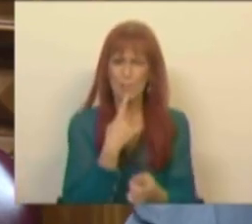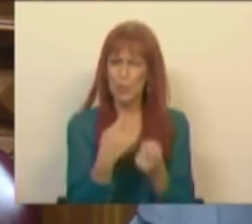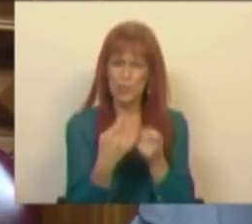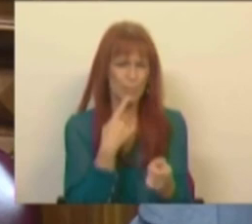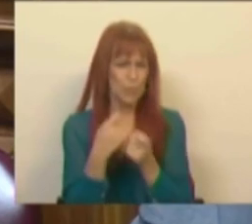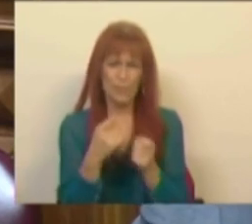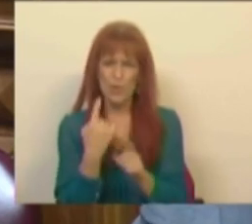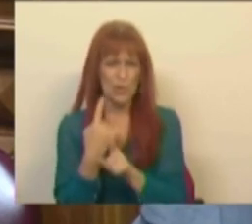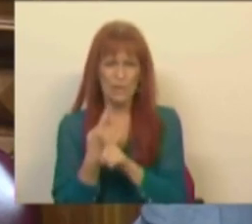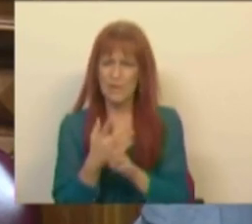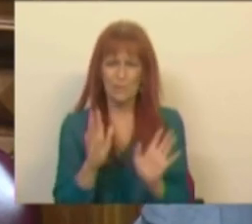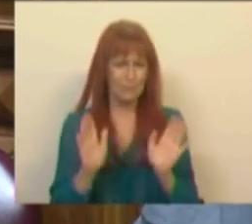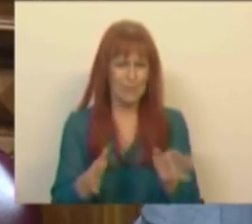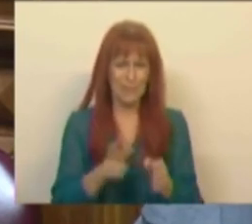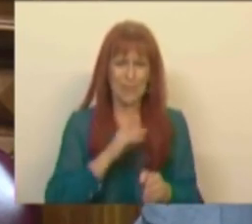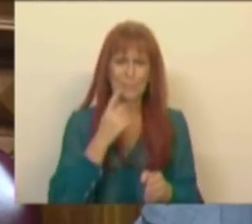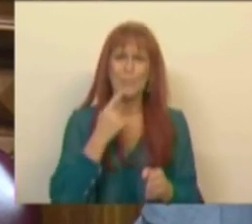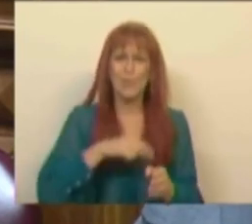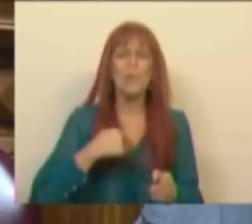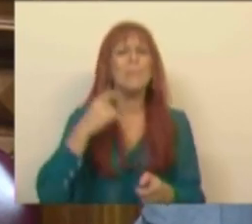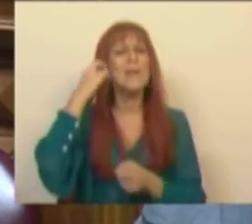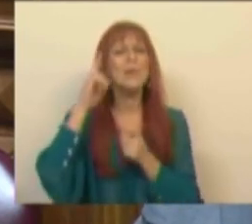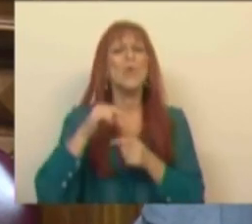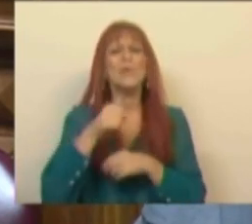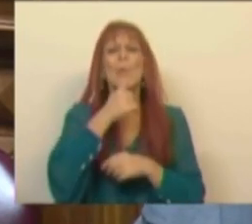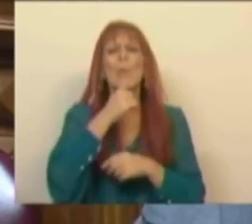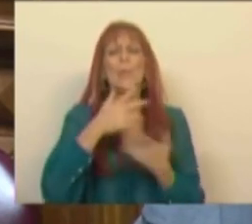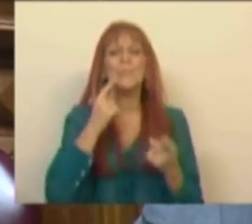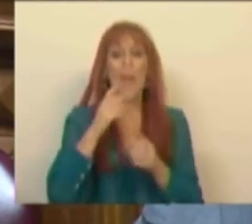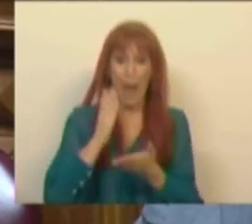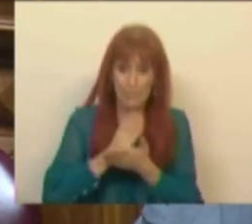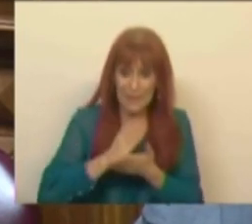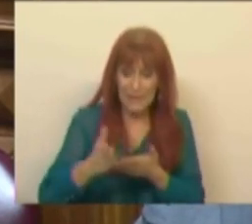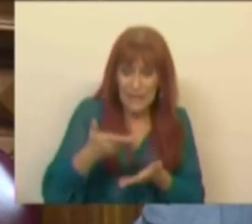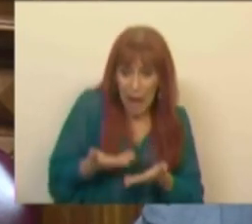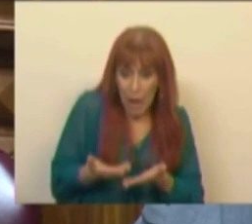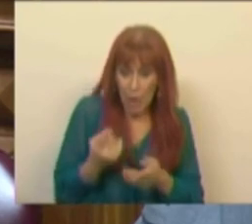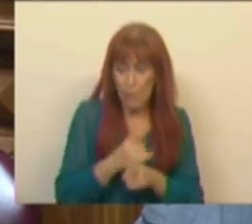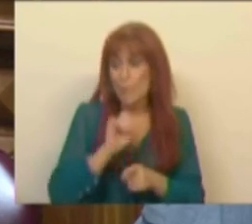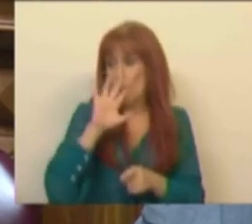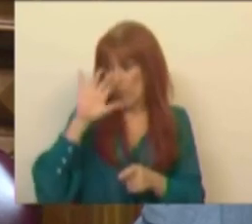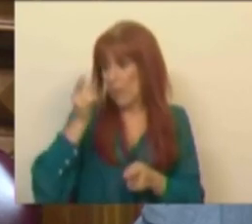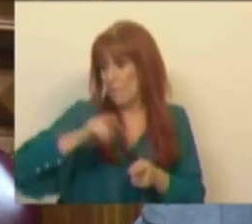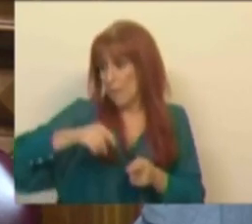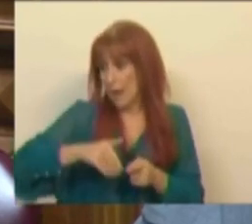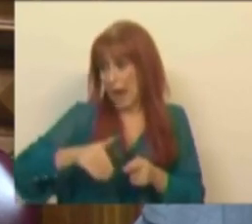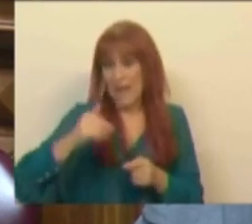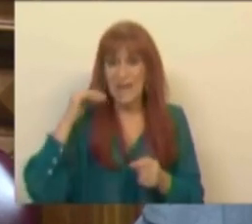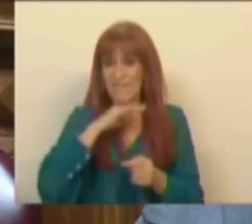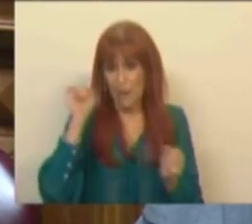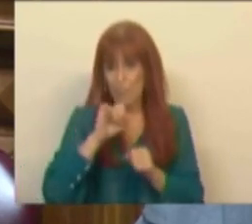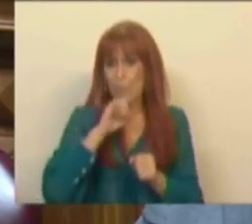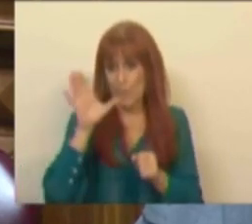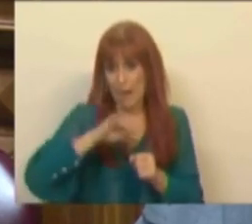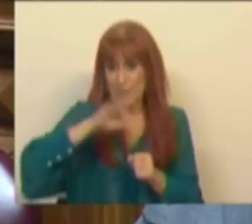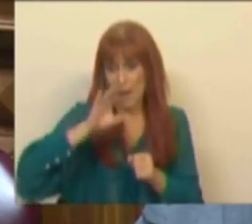que não vou repetir, temos de pensar o que é que podemos fazer para, a partir de agora, porque pode acontecer outras vezes já neste inverno,